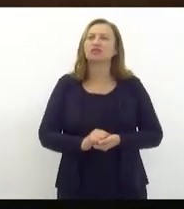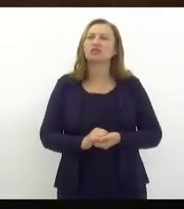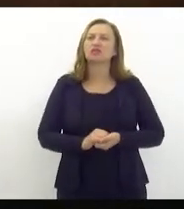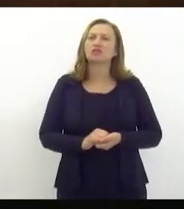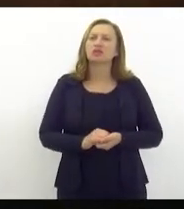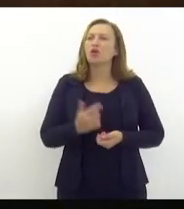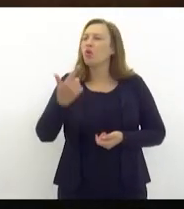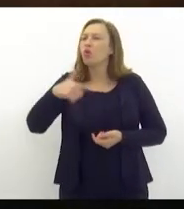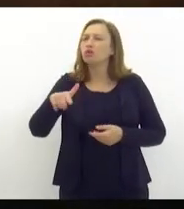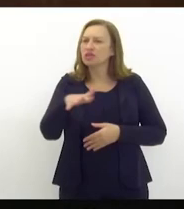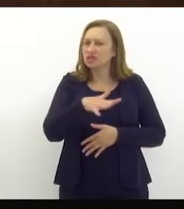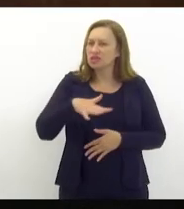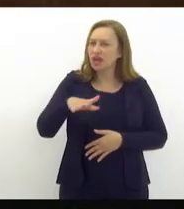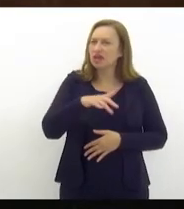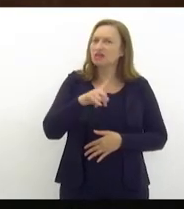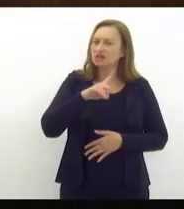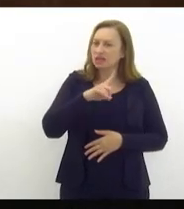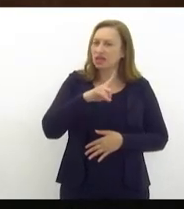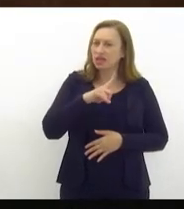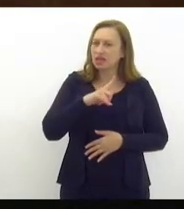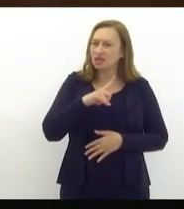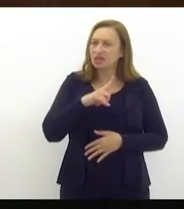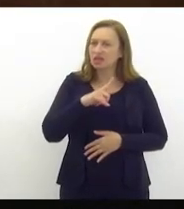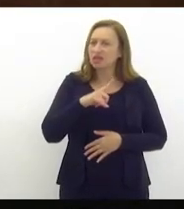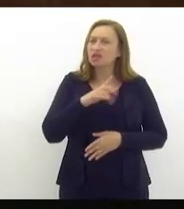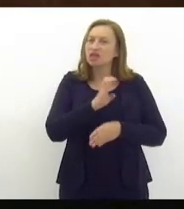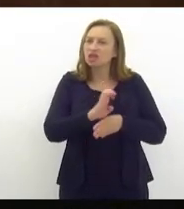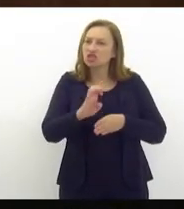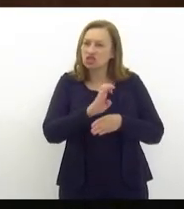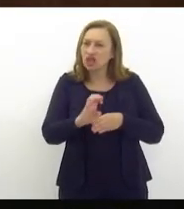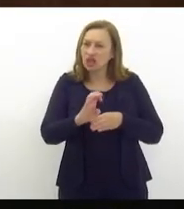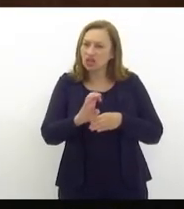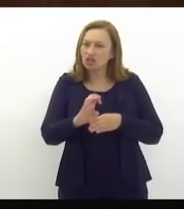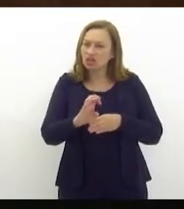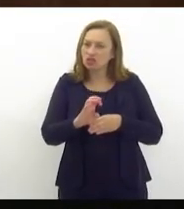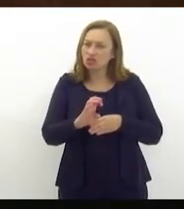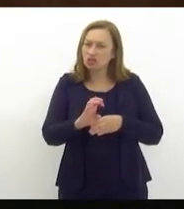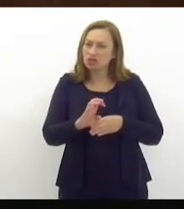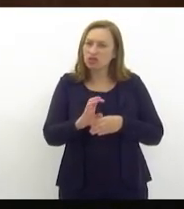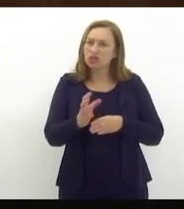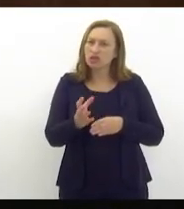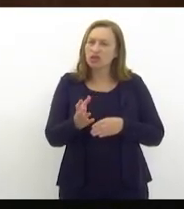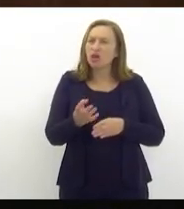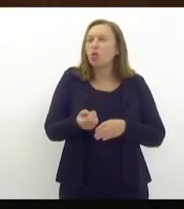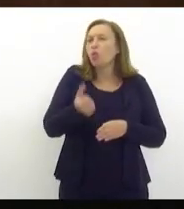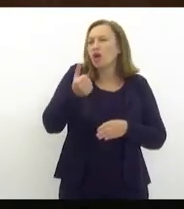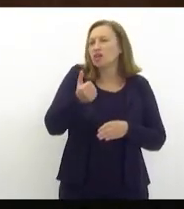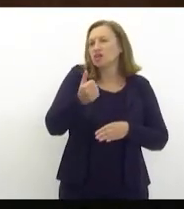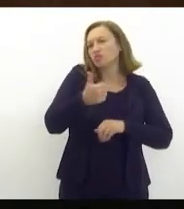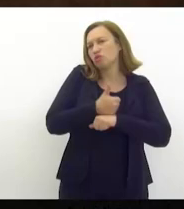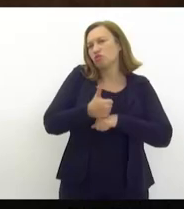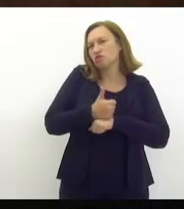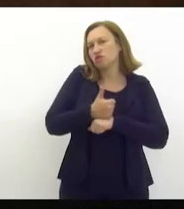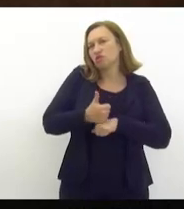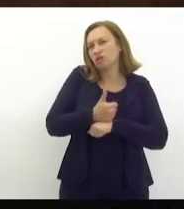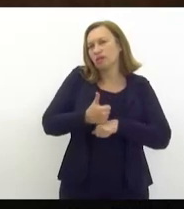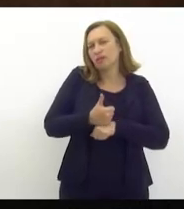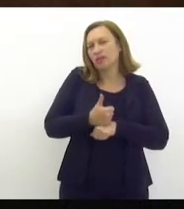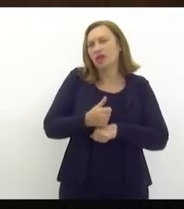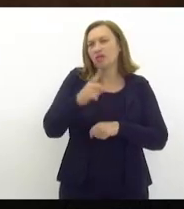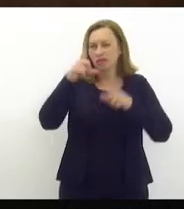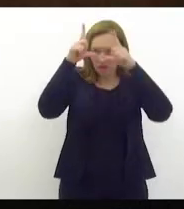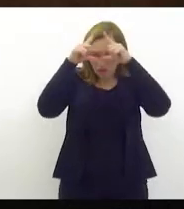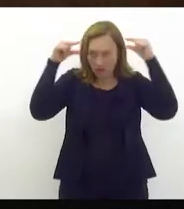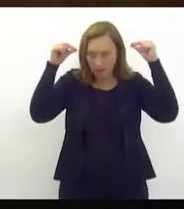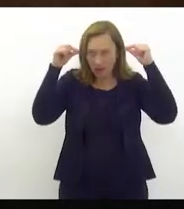às outras áreas, você tem diretamente a prática do estágio como prática quase que profissional, como é o caso da enfermagem, por